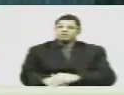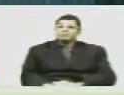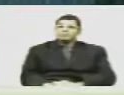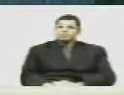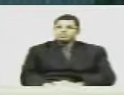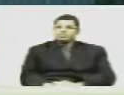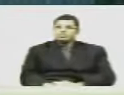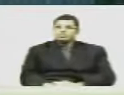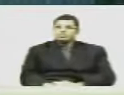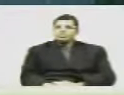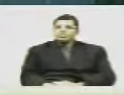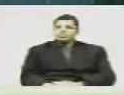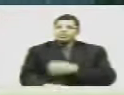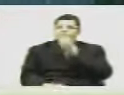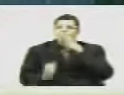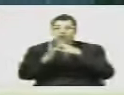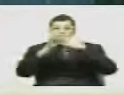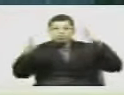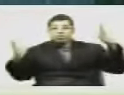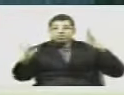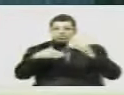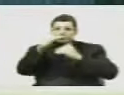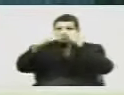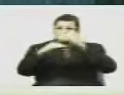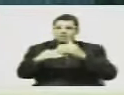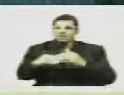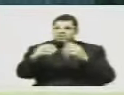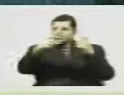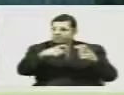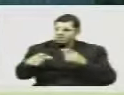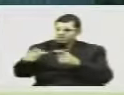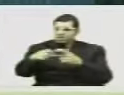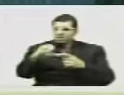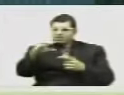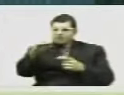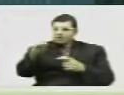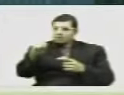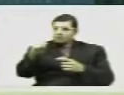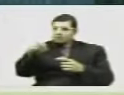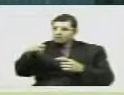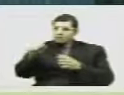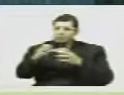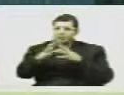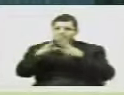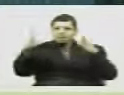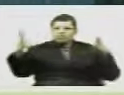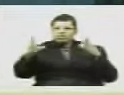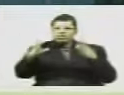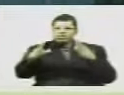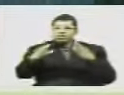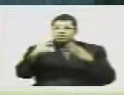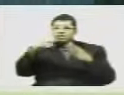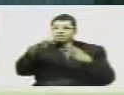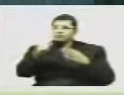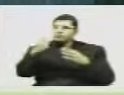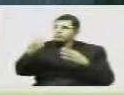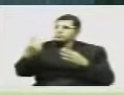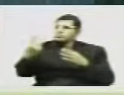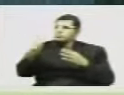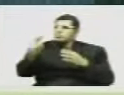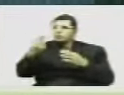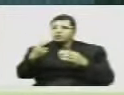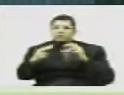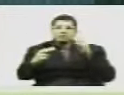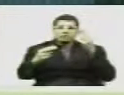desperdício, aumenta a criação de cargos comissionados, aumenta as benesses de um ou